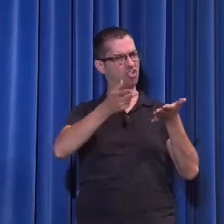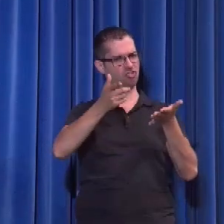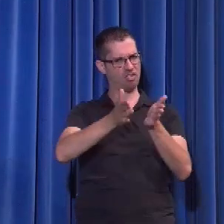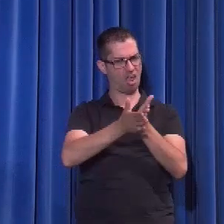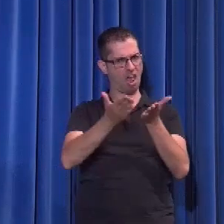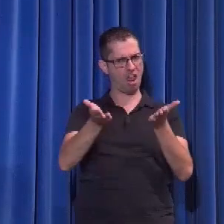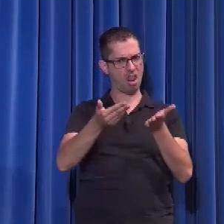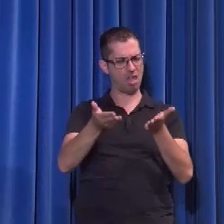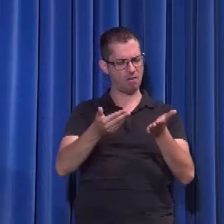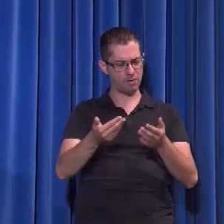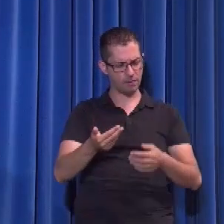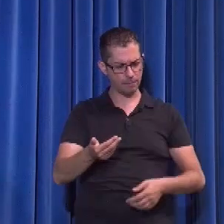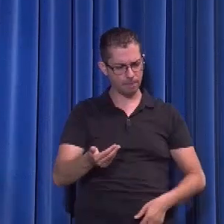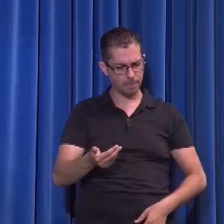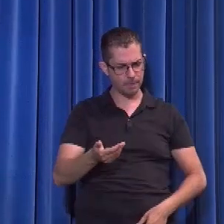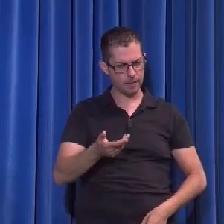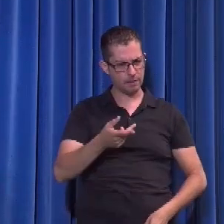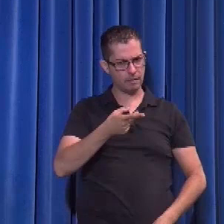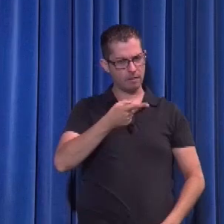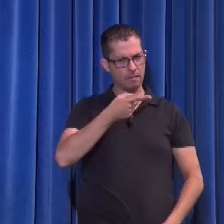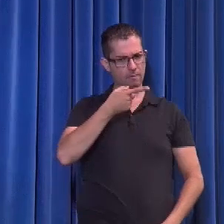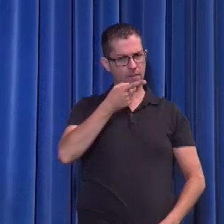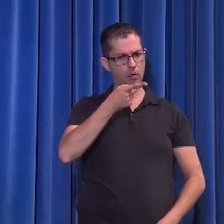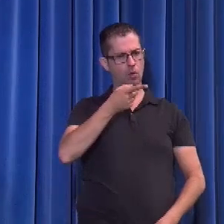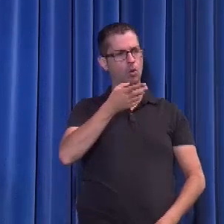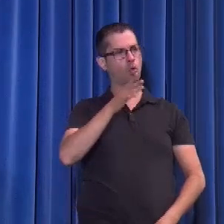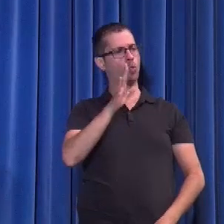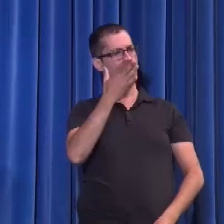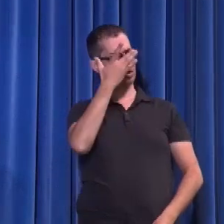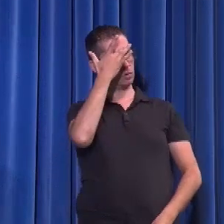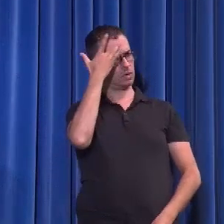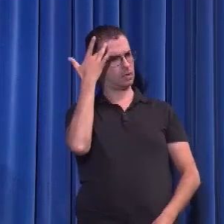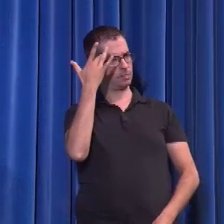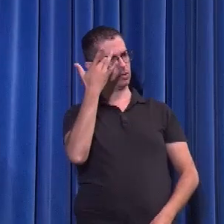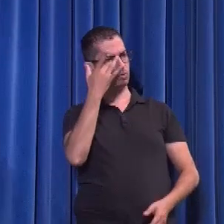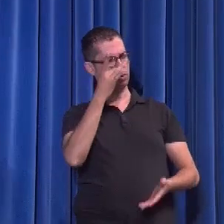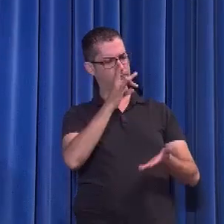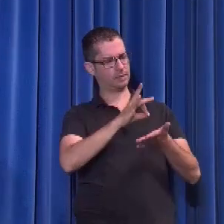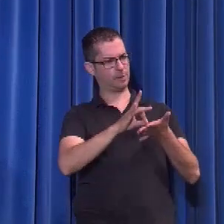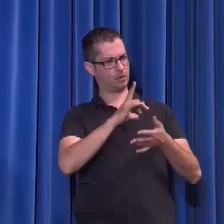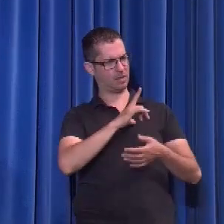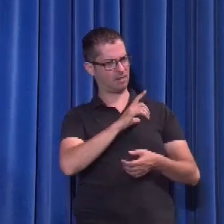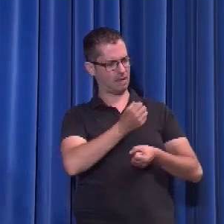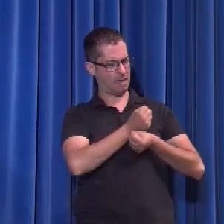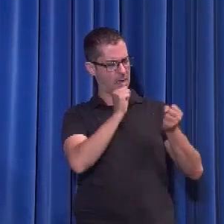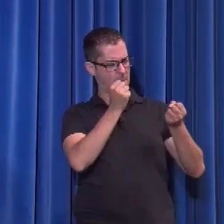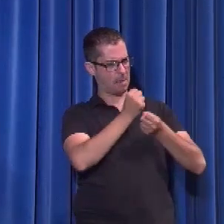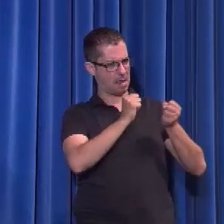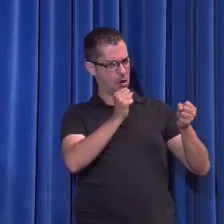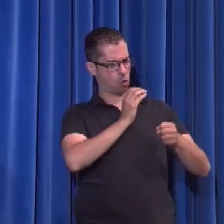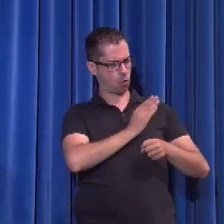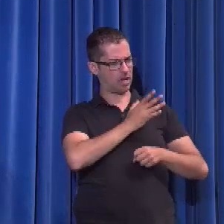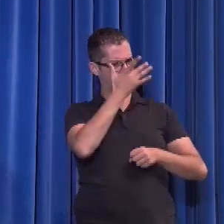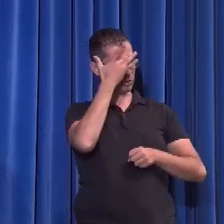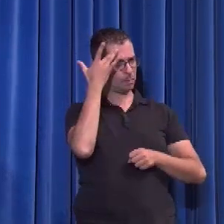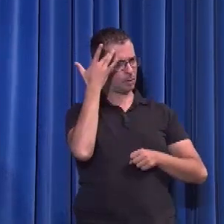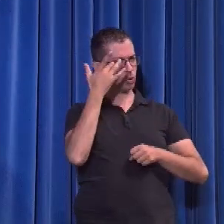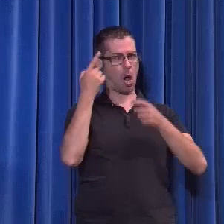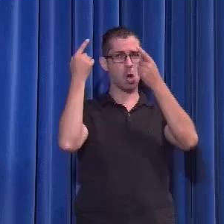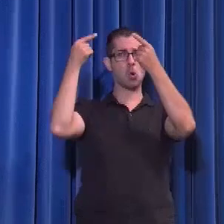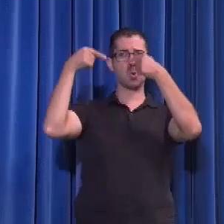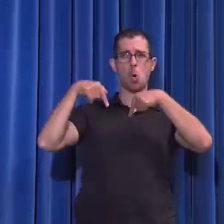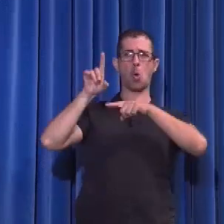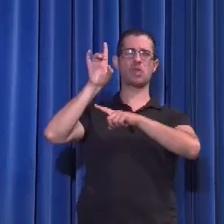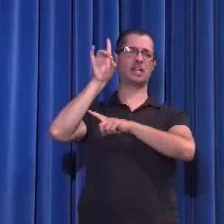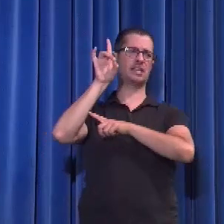o inimigo instigou a rebelião no coração do homem contra Deus, isto desencadeou uma